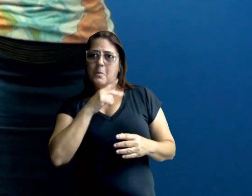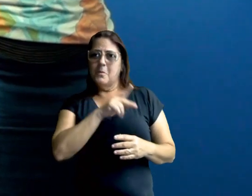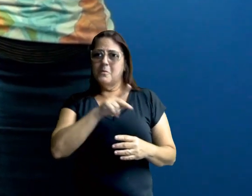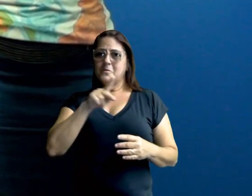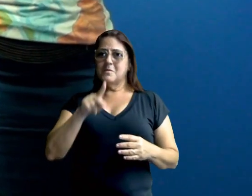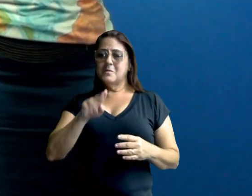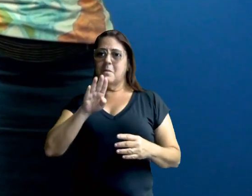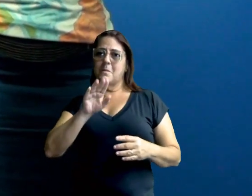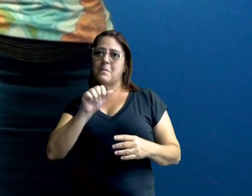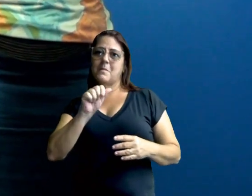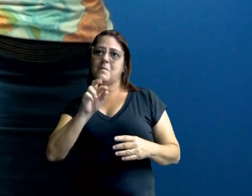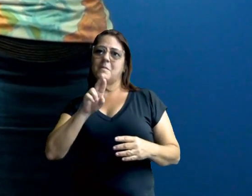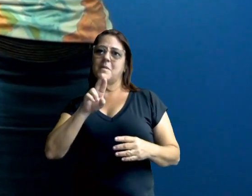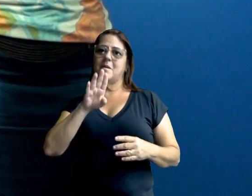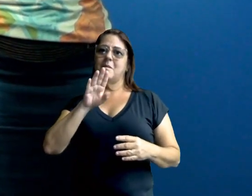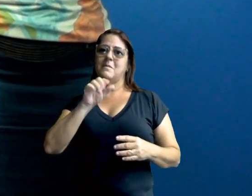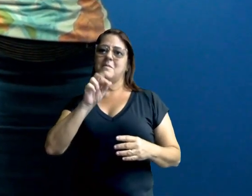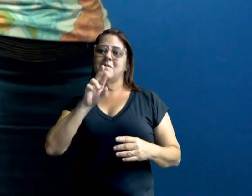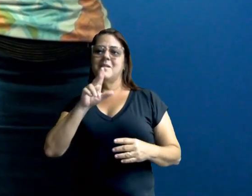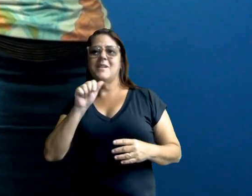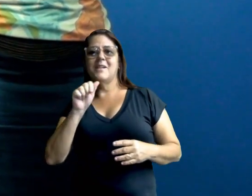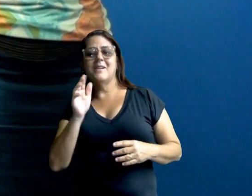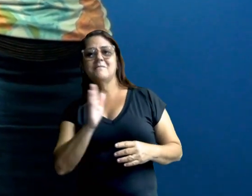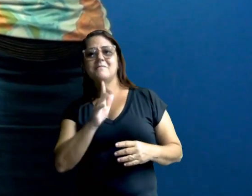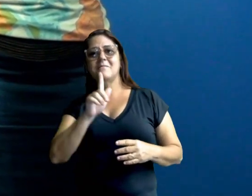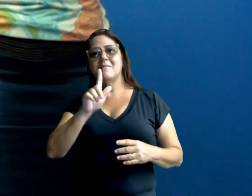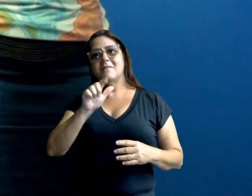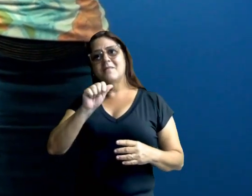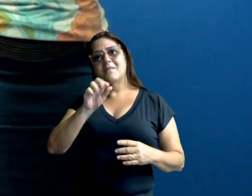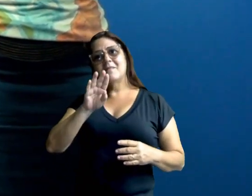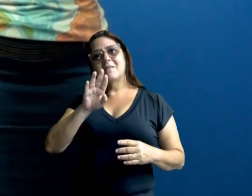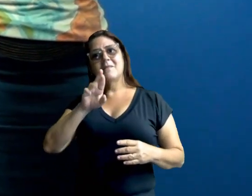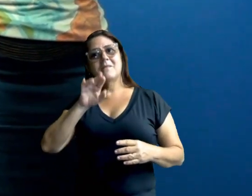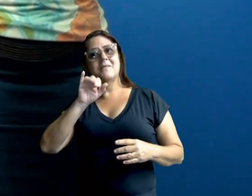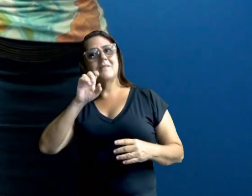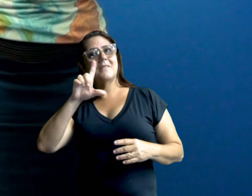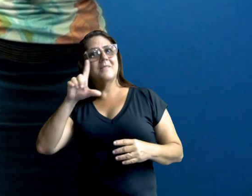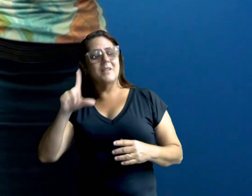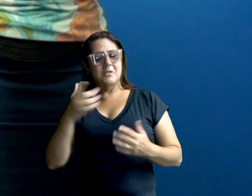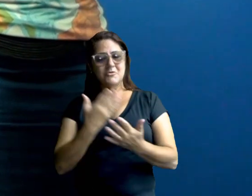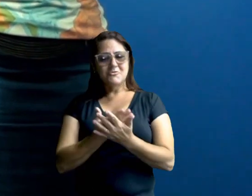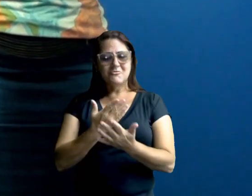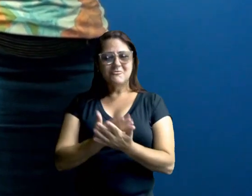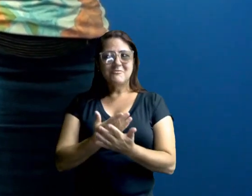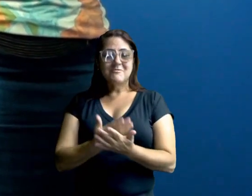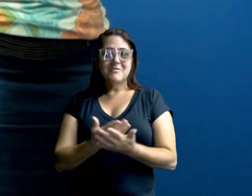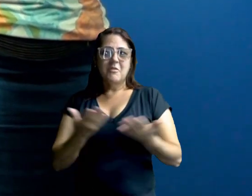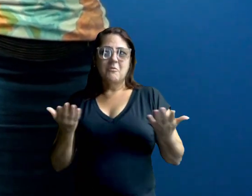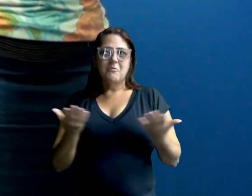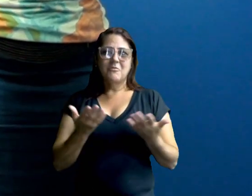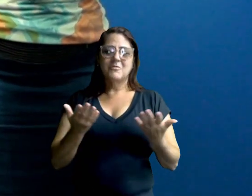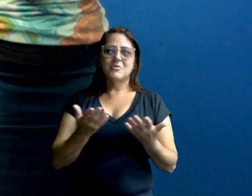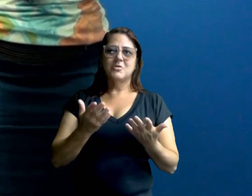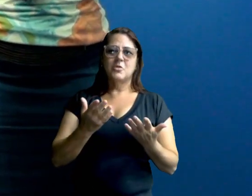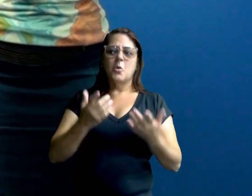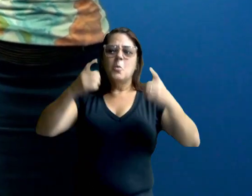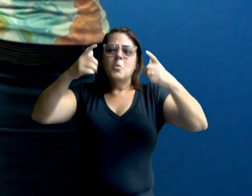a professora Bárbara Gabriele e juntos vamos estudar um pouquinho hoje sobre a questão